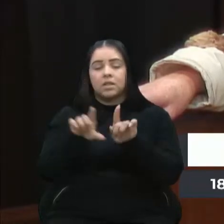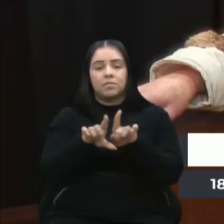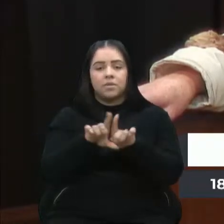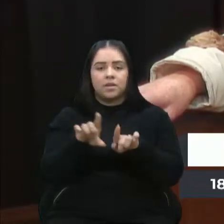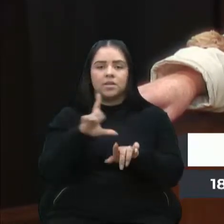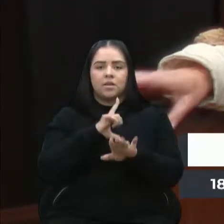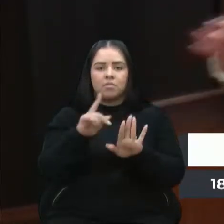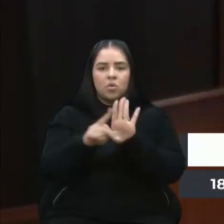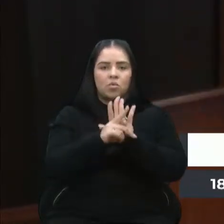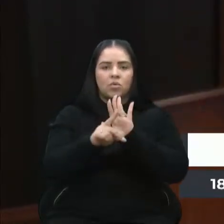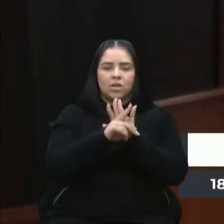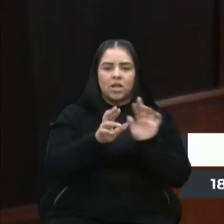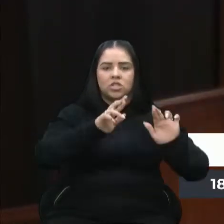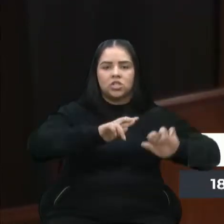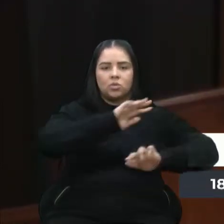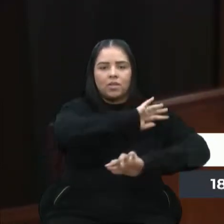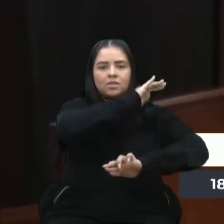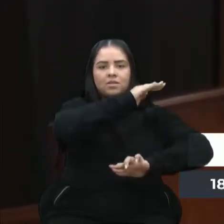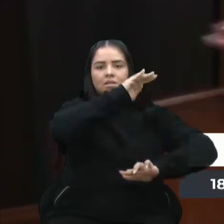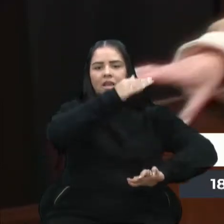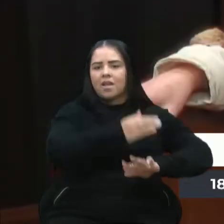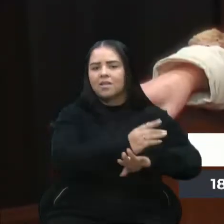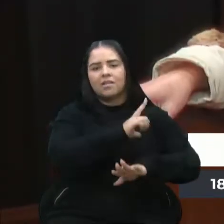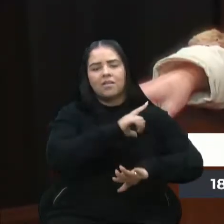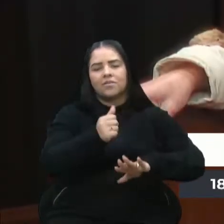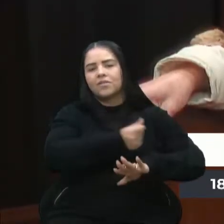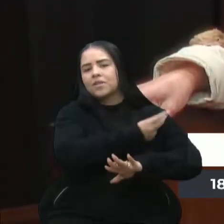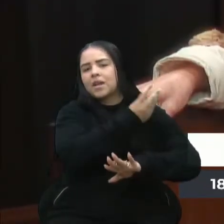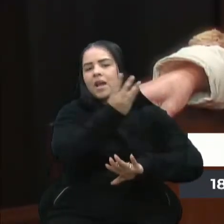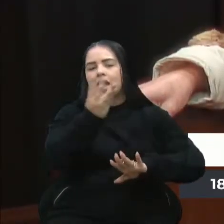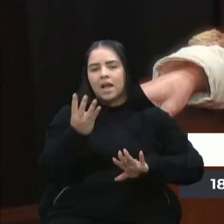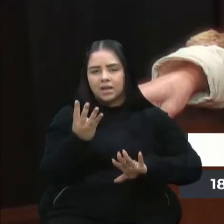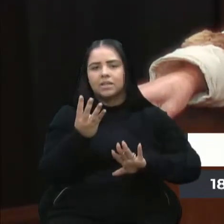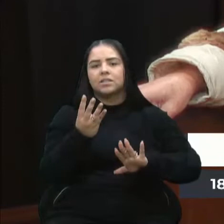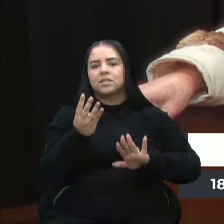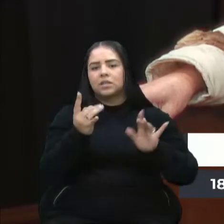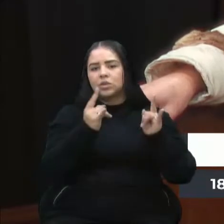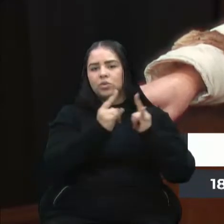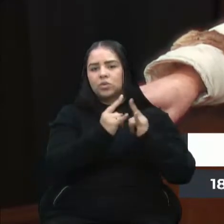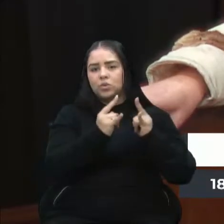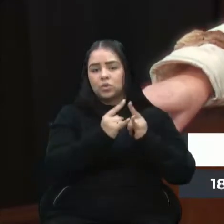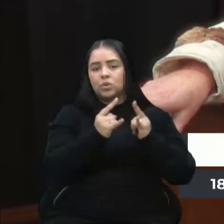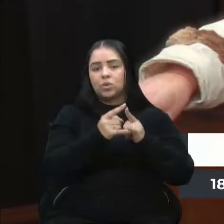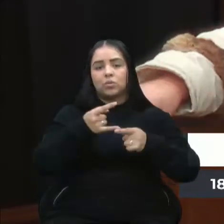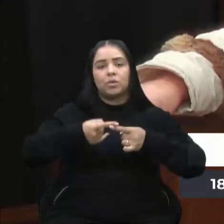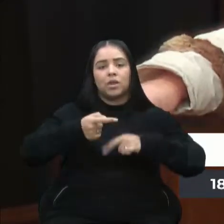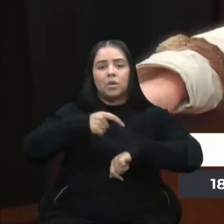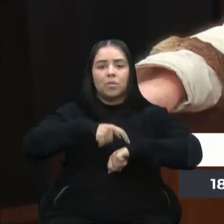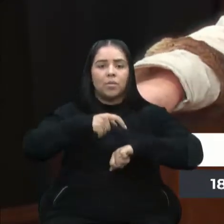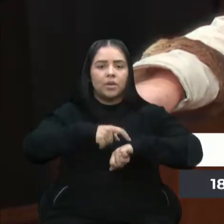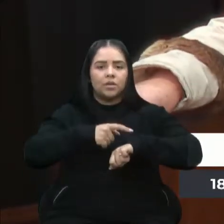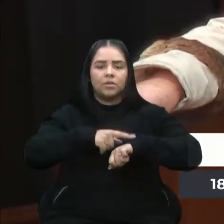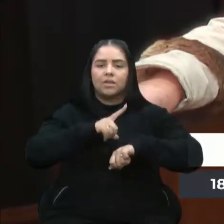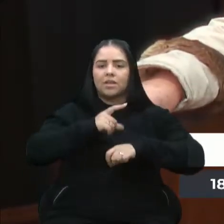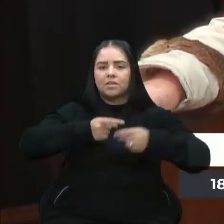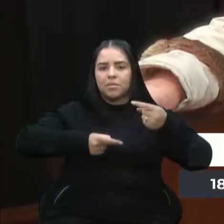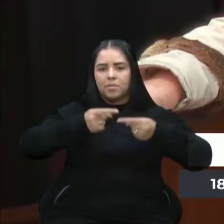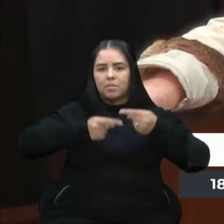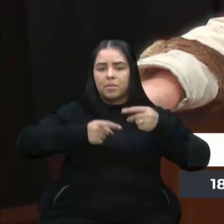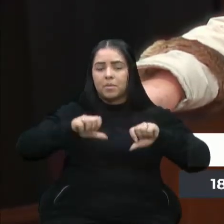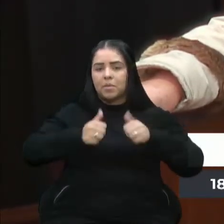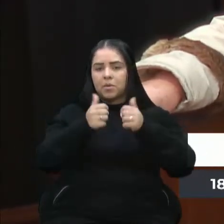da Serra também, com várias entidades. No momento em que estava sendo essa discussão para aprimorar a